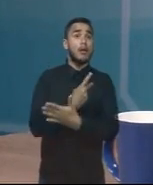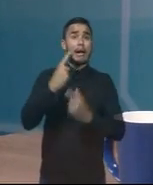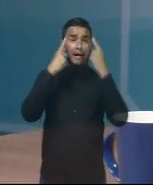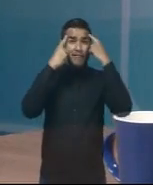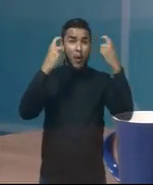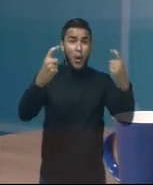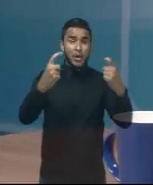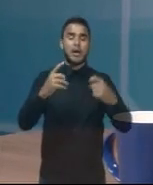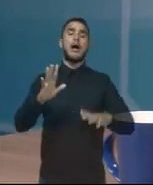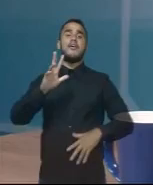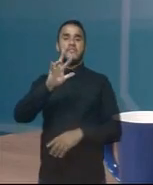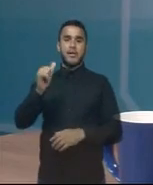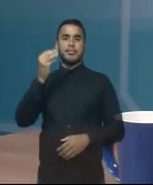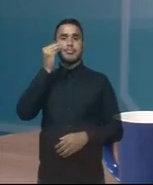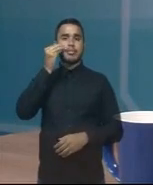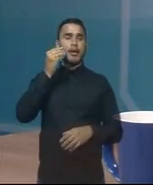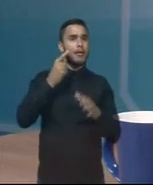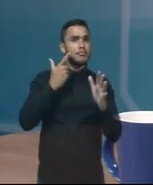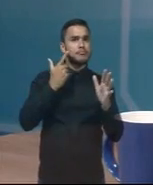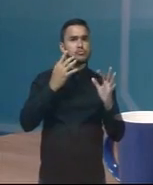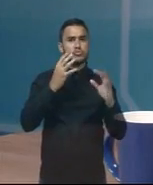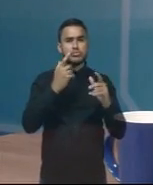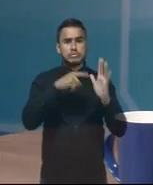humanos vexaminosos, Arnaldo.